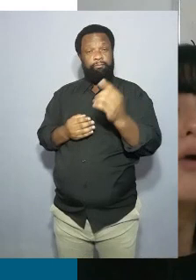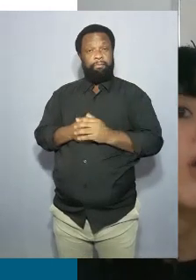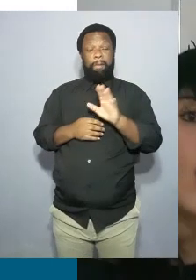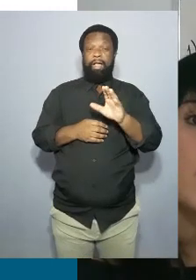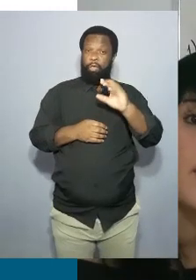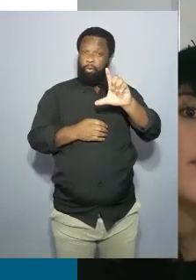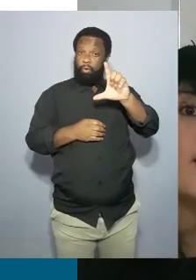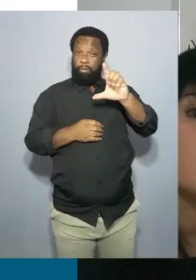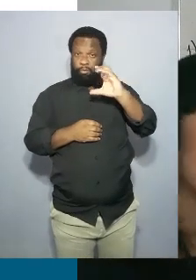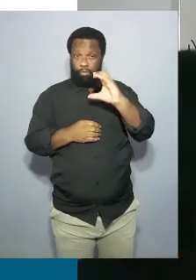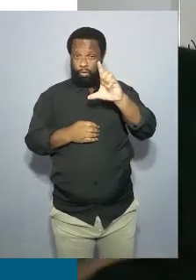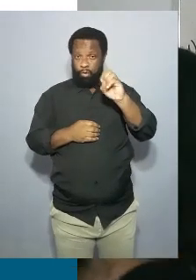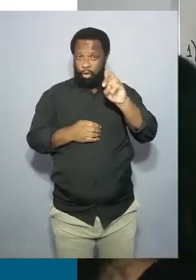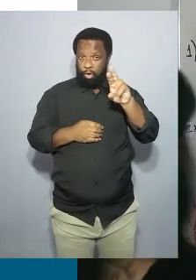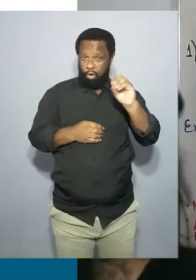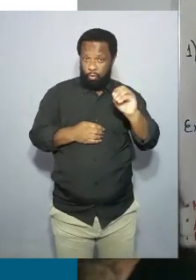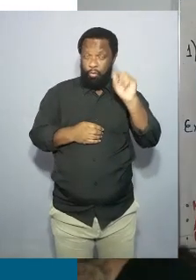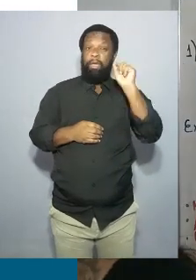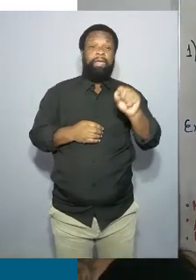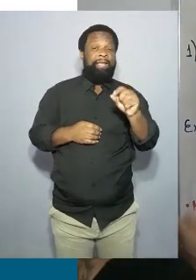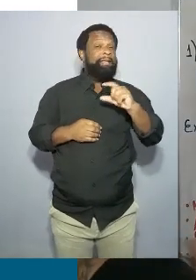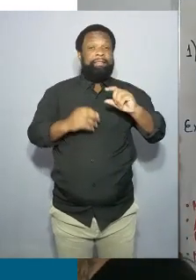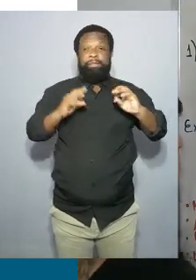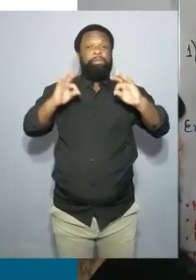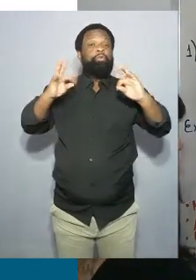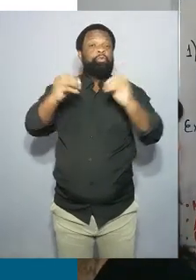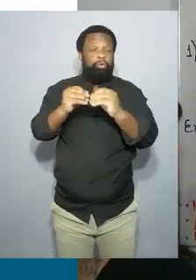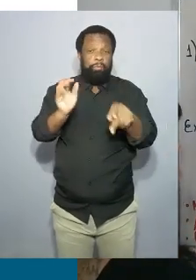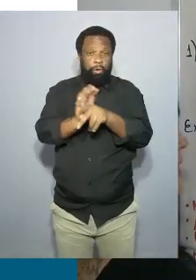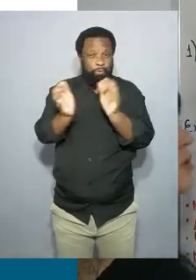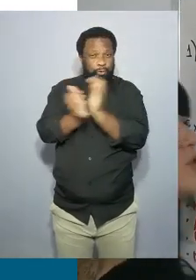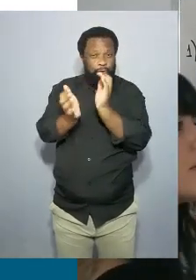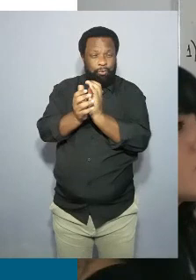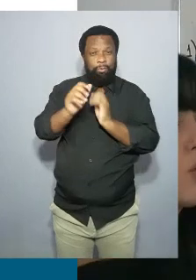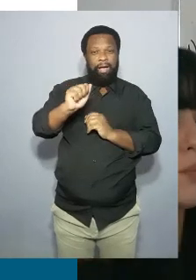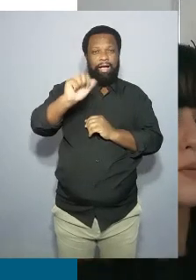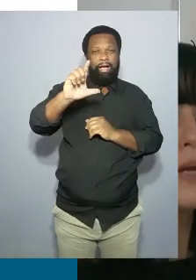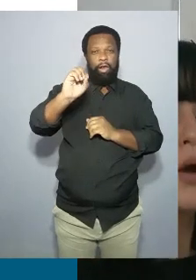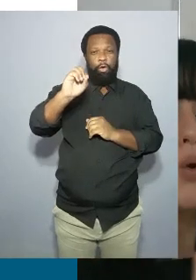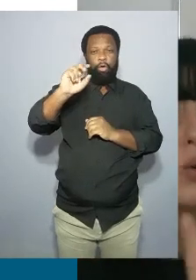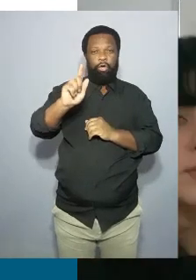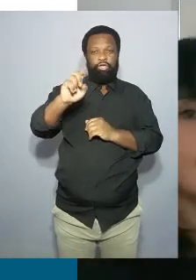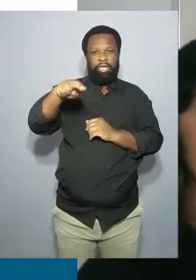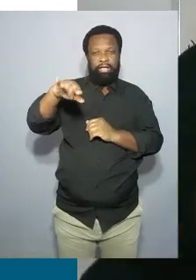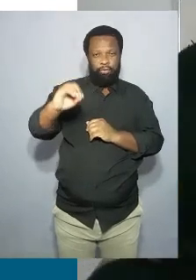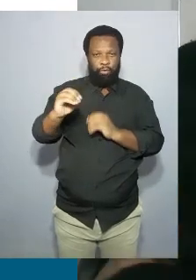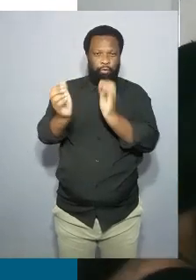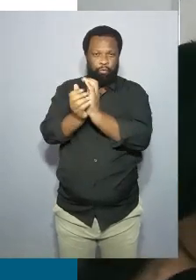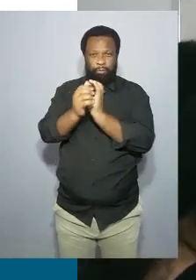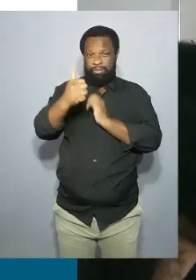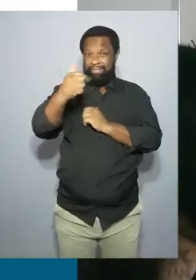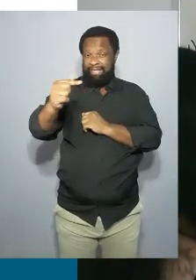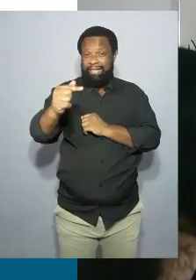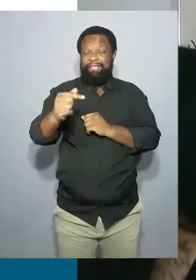E já o cloro, que é um halogênio, todo mundo do grupo lá dos halogênios, o grupo 17,